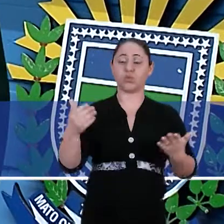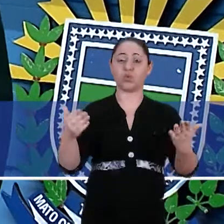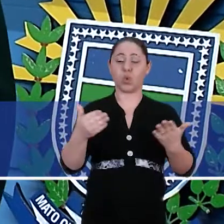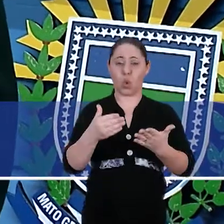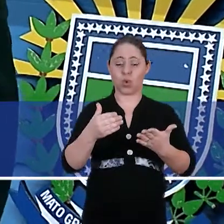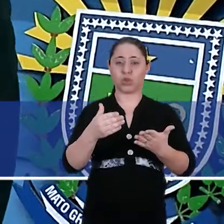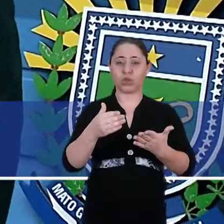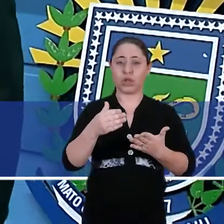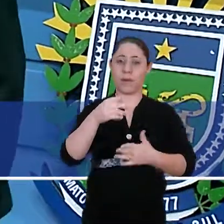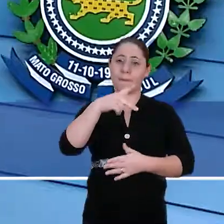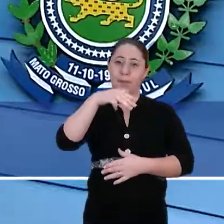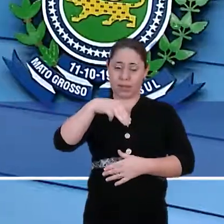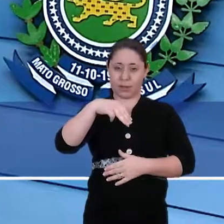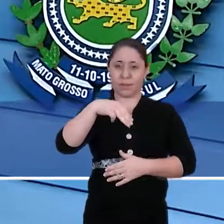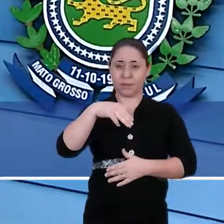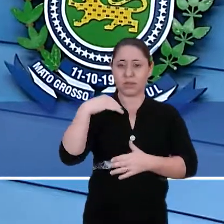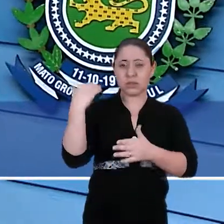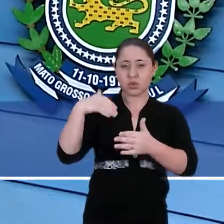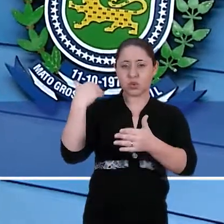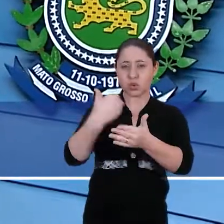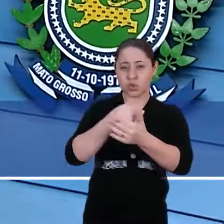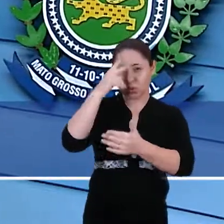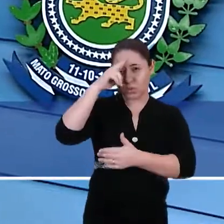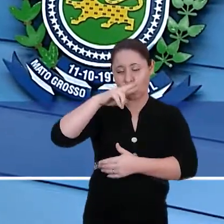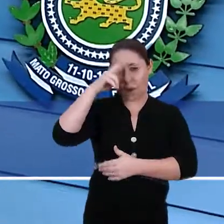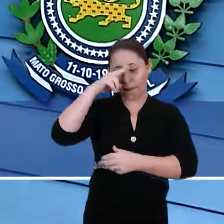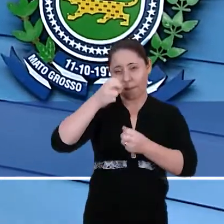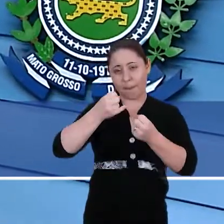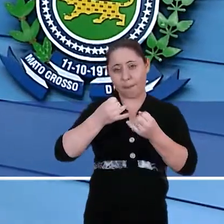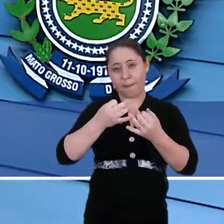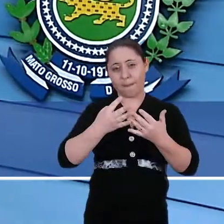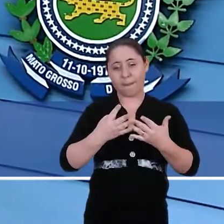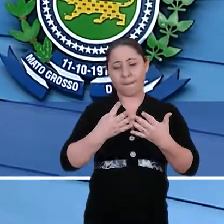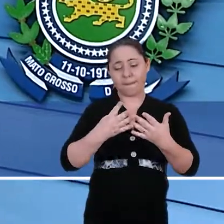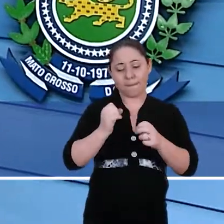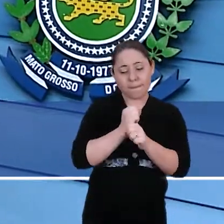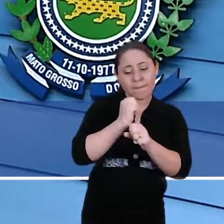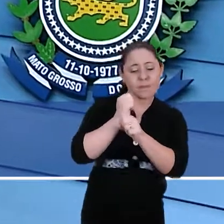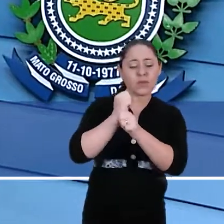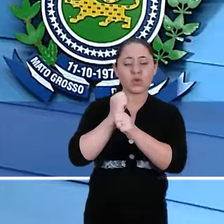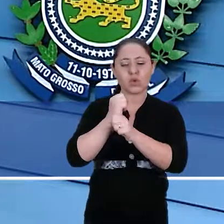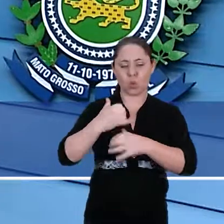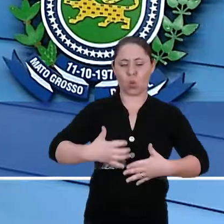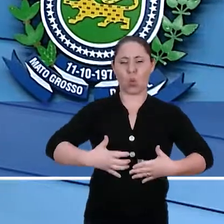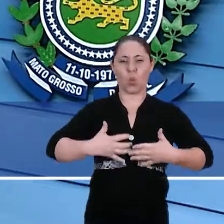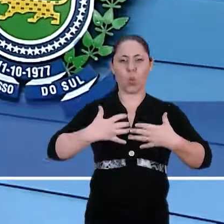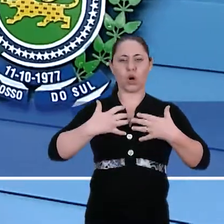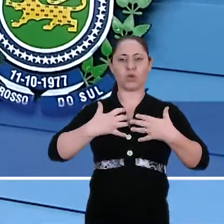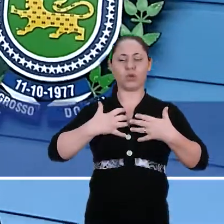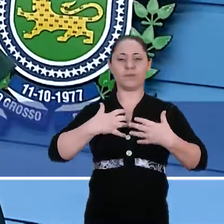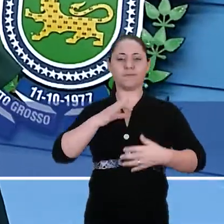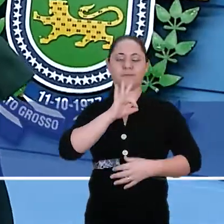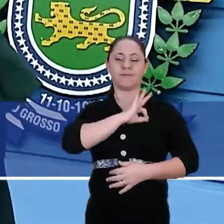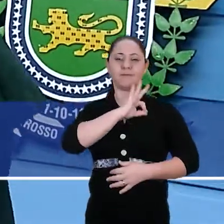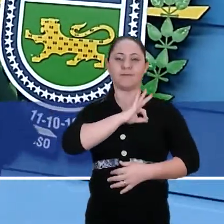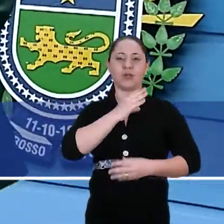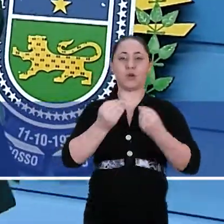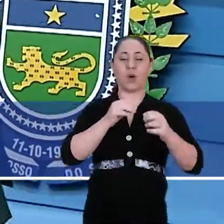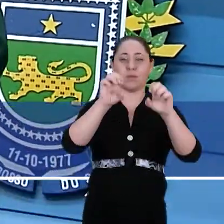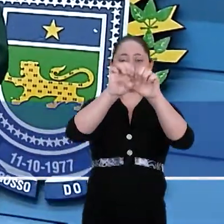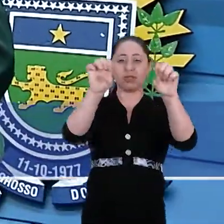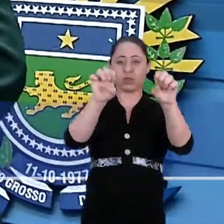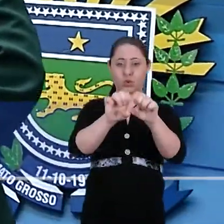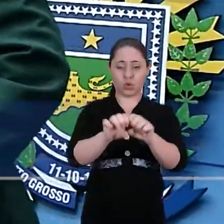na Corregedoria da PM. Sua trajetória, explica, acompanhou a construção do orgulho em se tornar policial, bem como